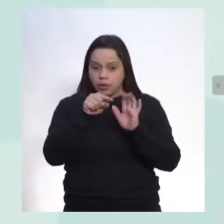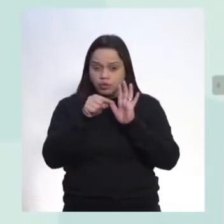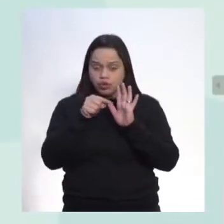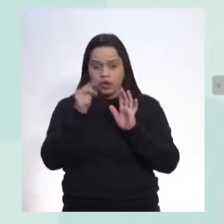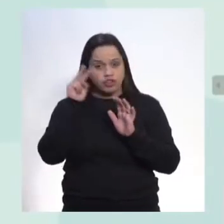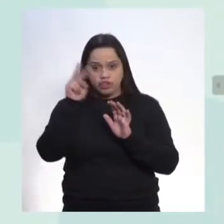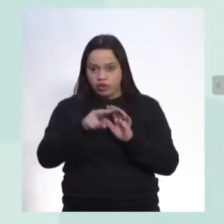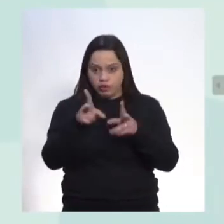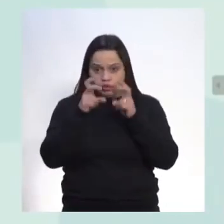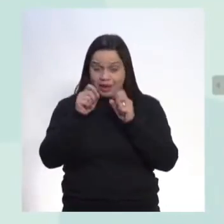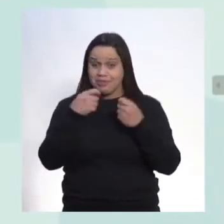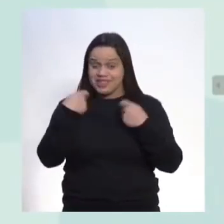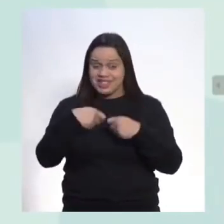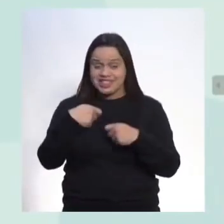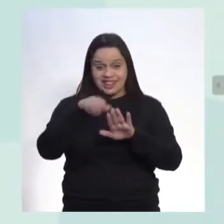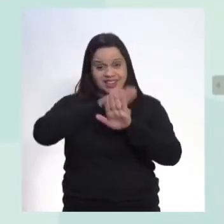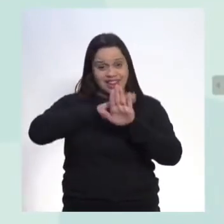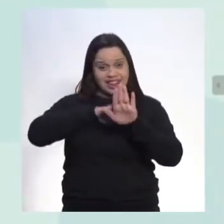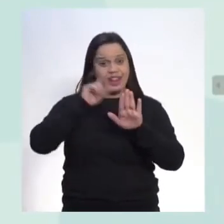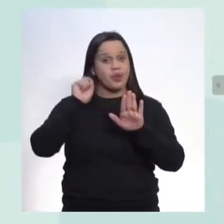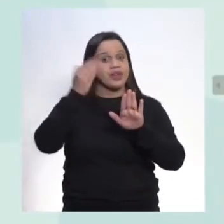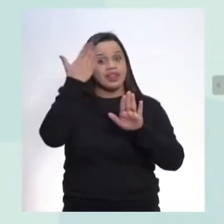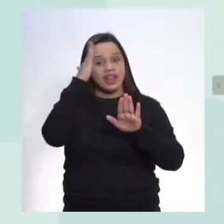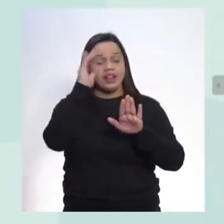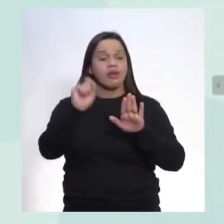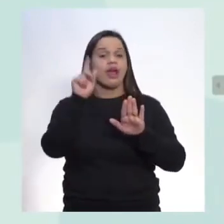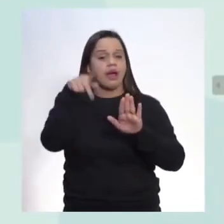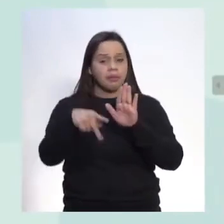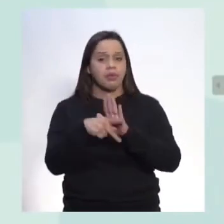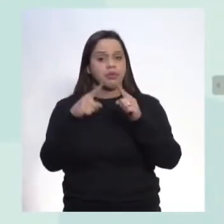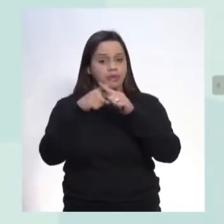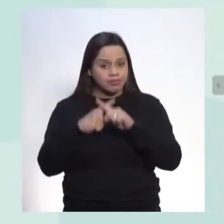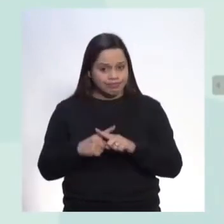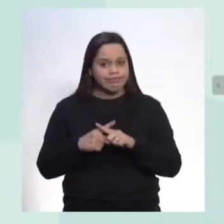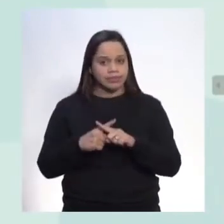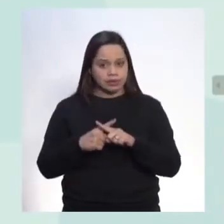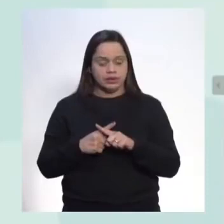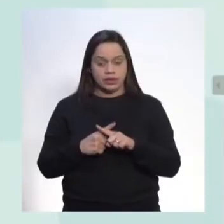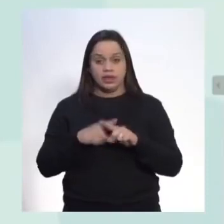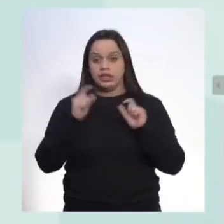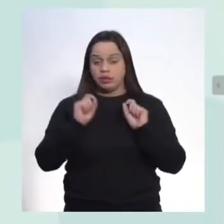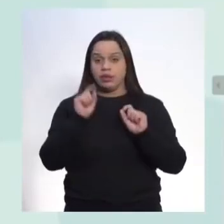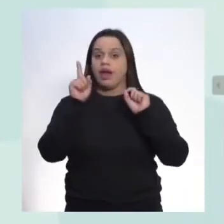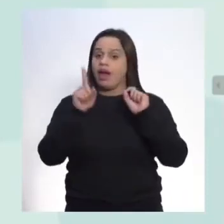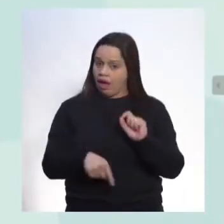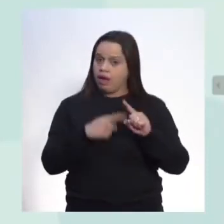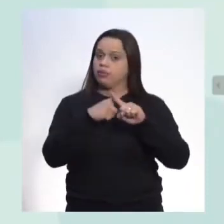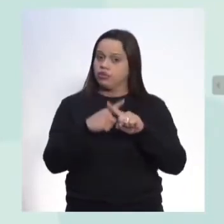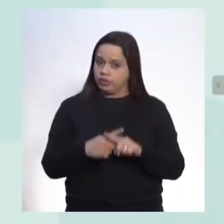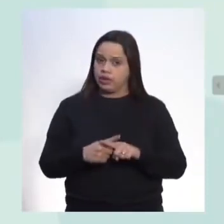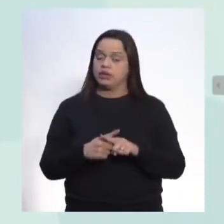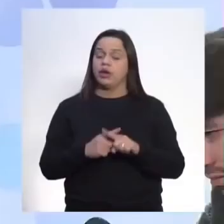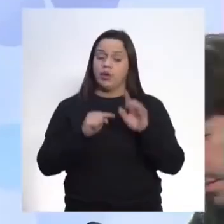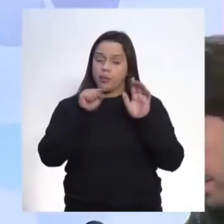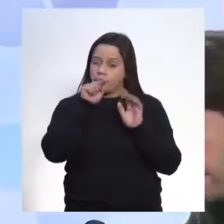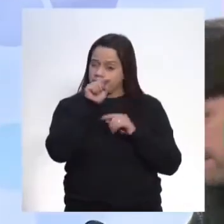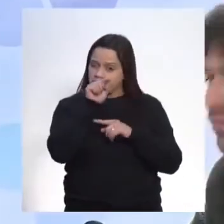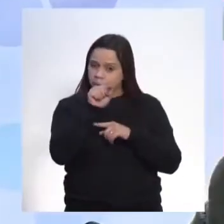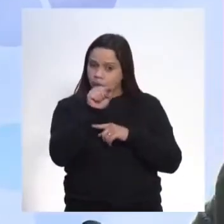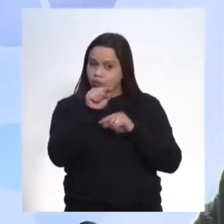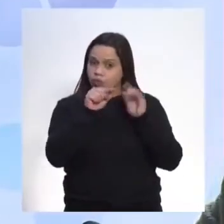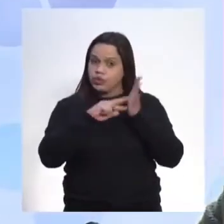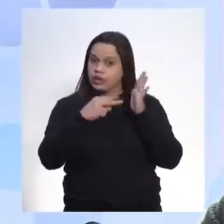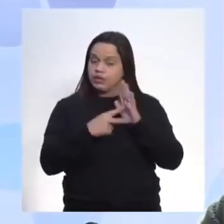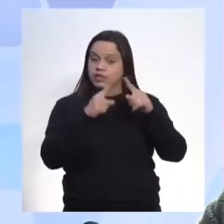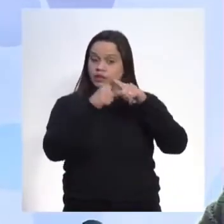aparecer, você tem que entender que se trata de uma multiplicação. Ok? Então, é uma multiplicação e esse pontinho, ele não